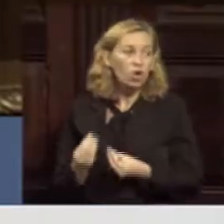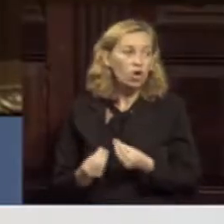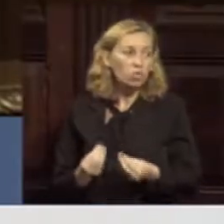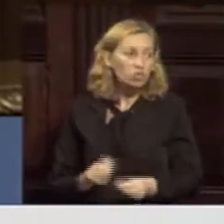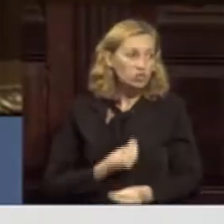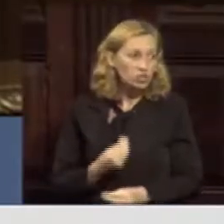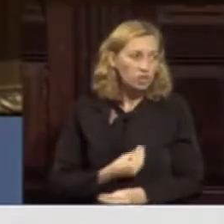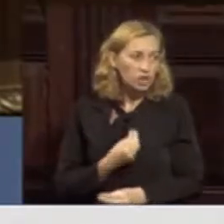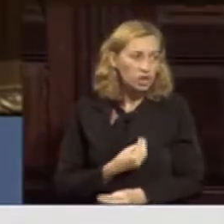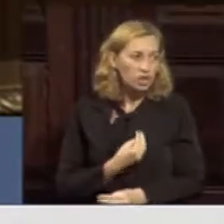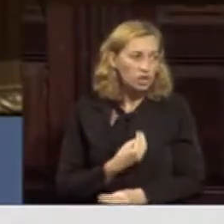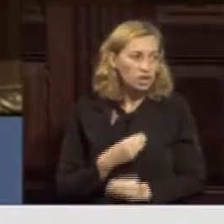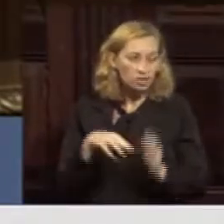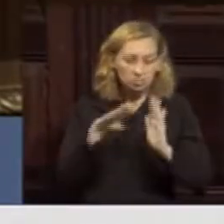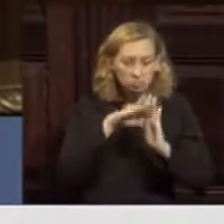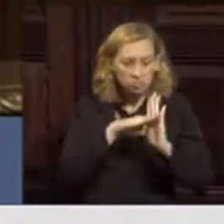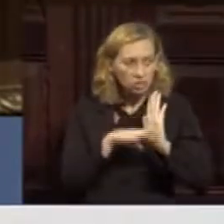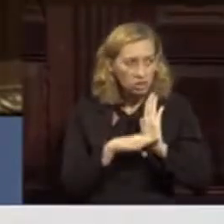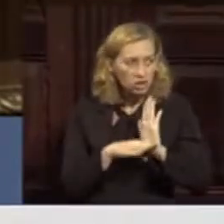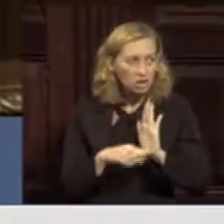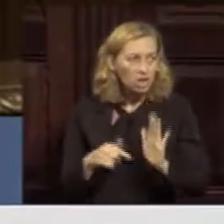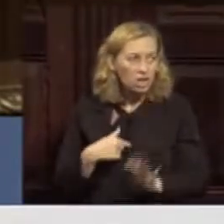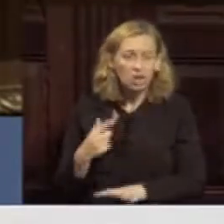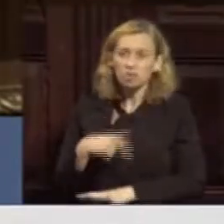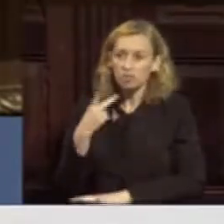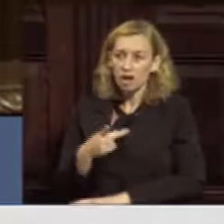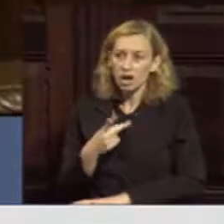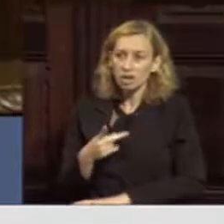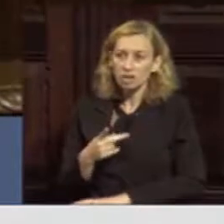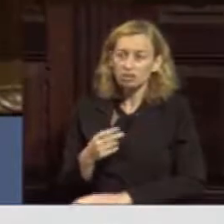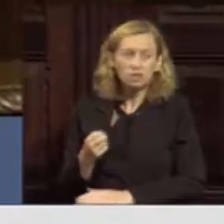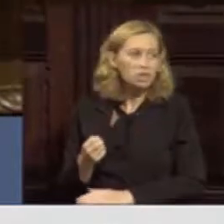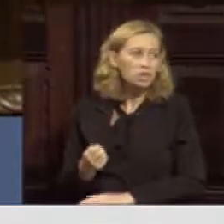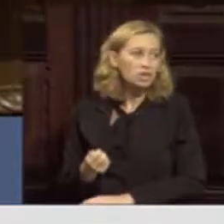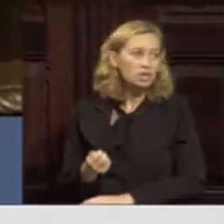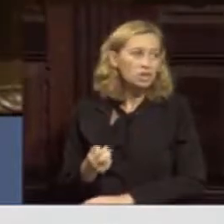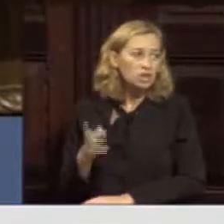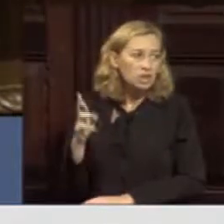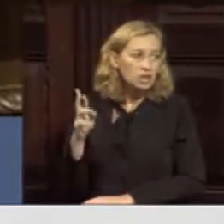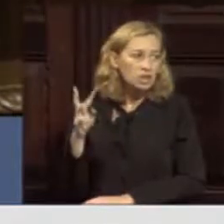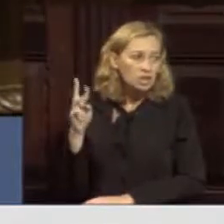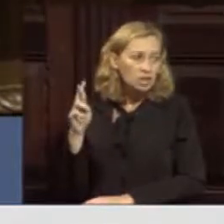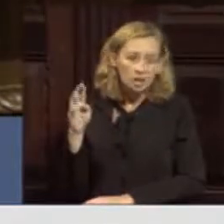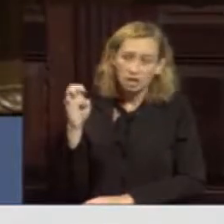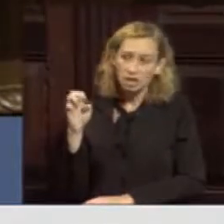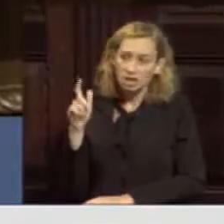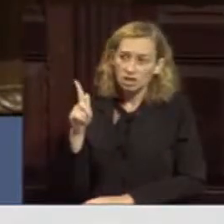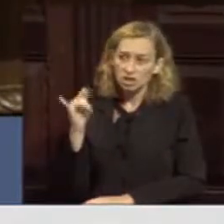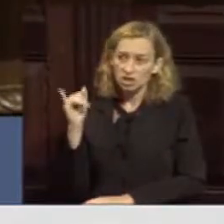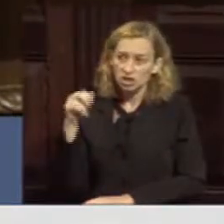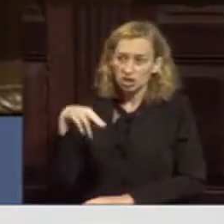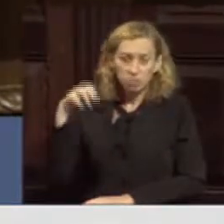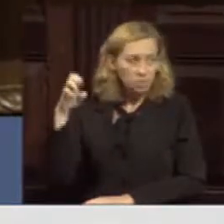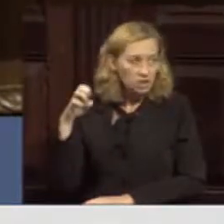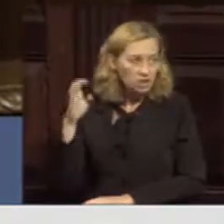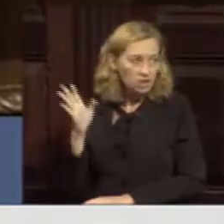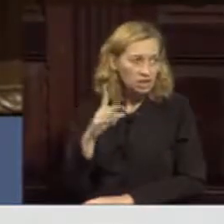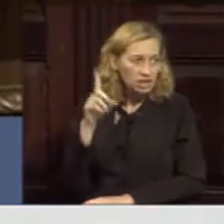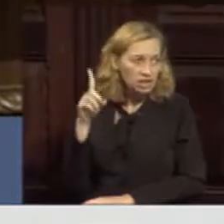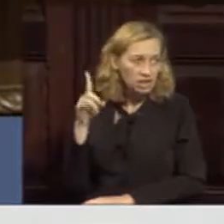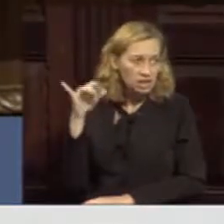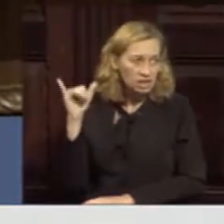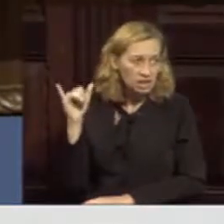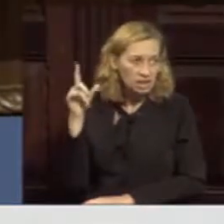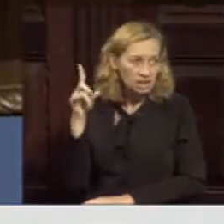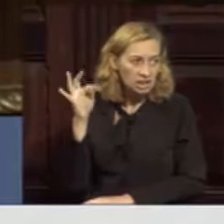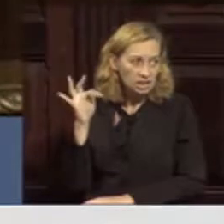eu denuncio que o Brasil vive sob um regime autoritário, sob uma ditadura, que não é, para ser ditadura, não tem